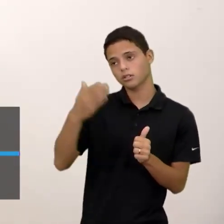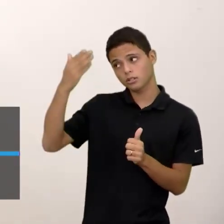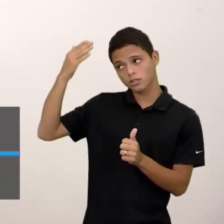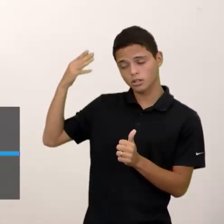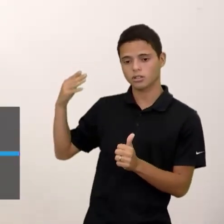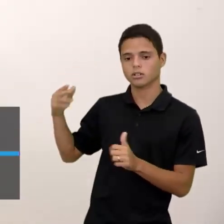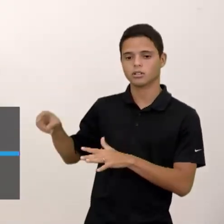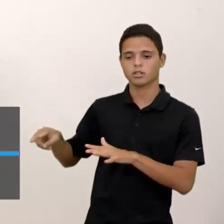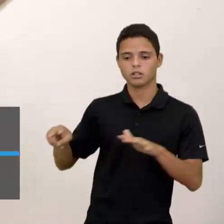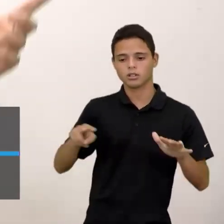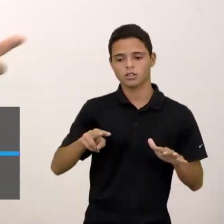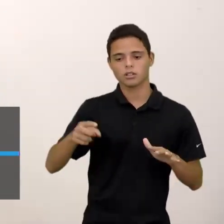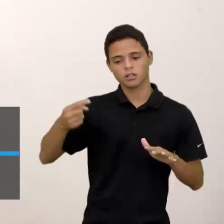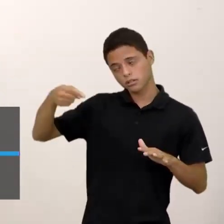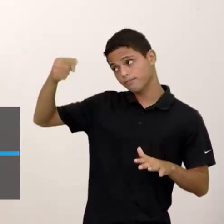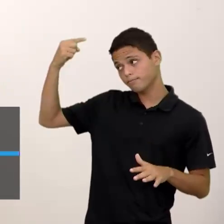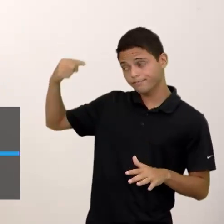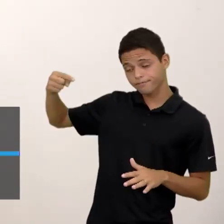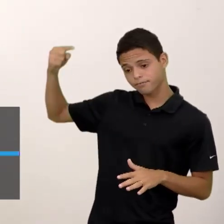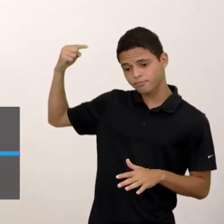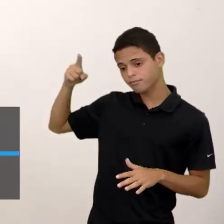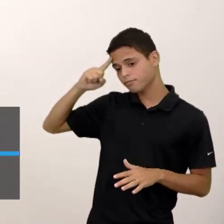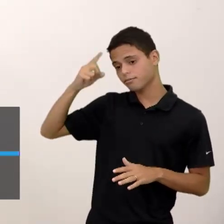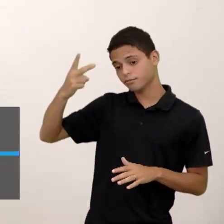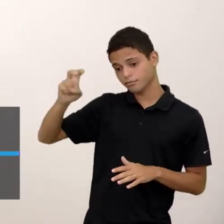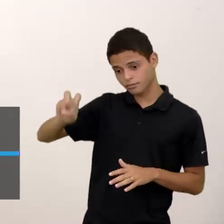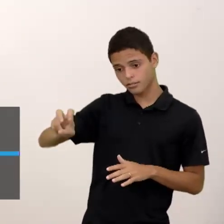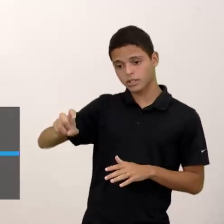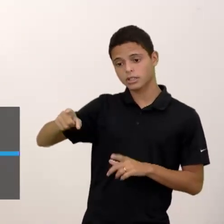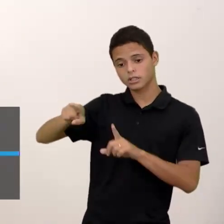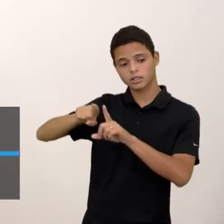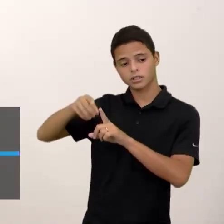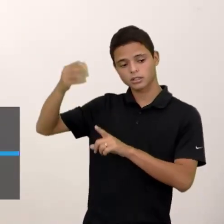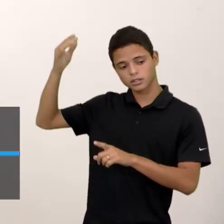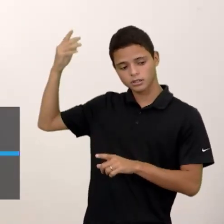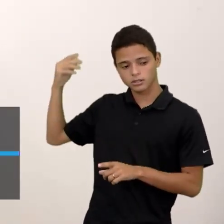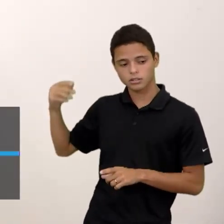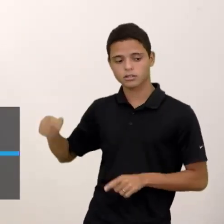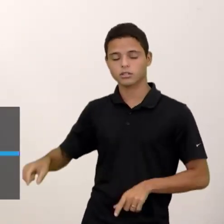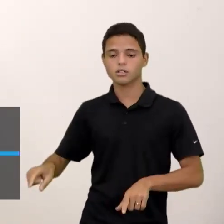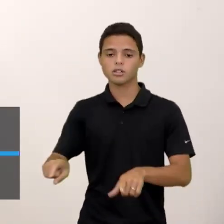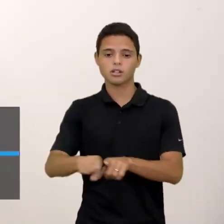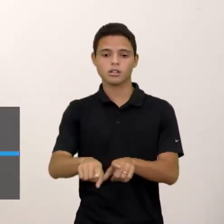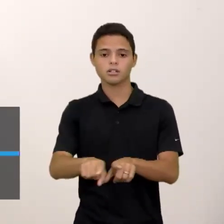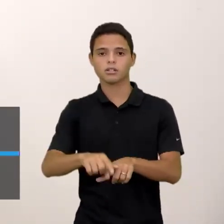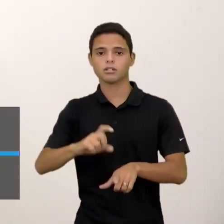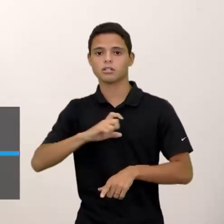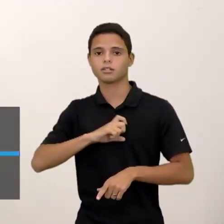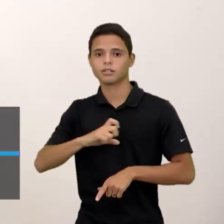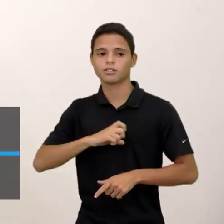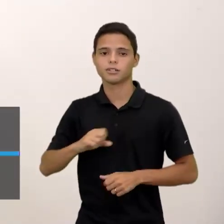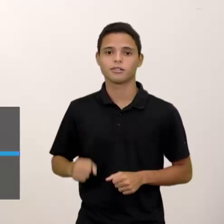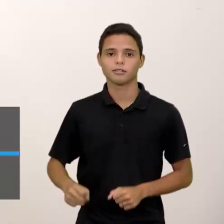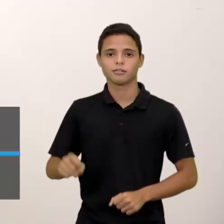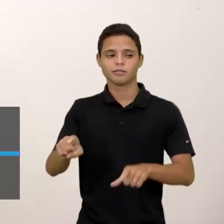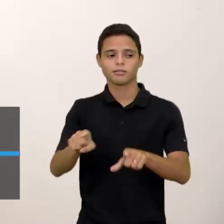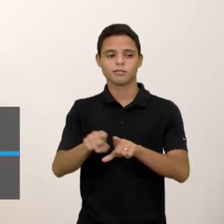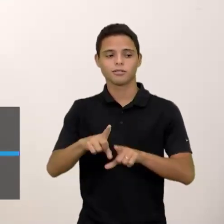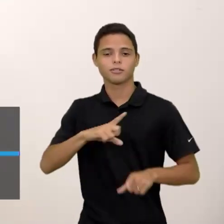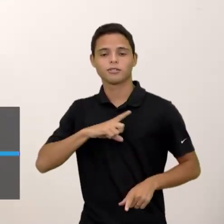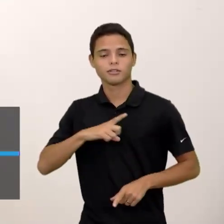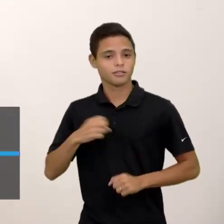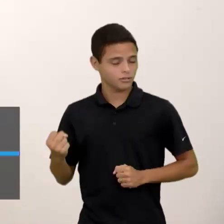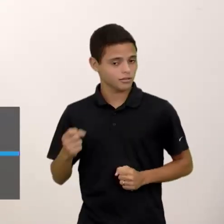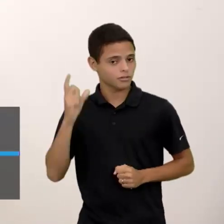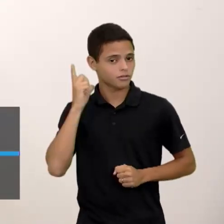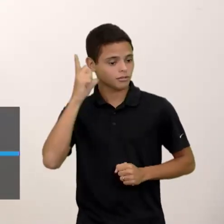mais da semana retrasada, né, de 15 dias atrás, com a apresentação de hoje, os professores vão conseguir organizar insumos